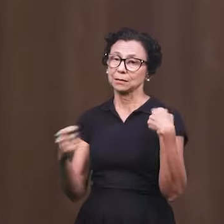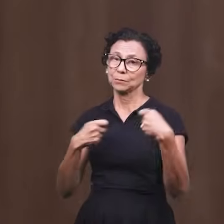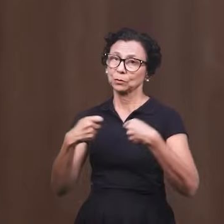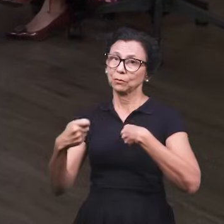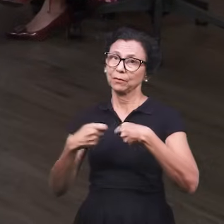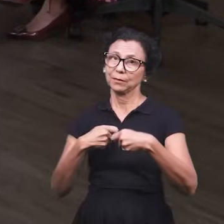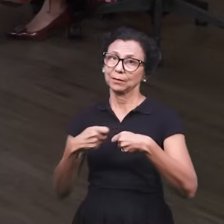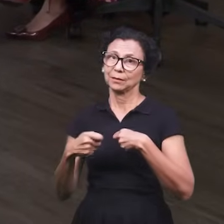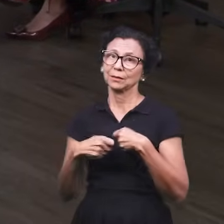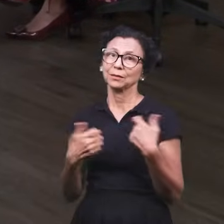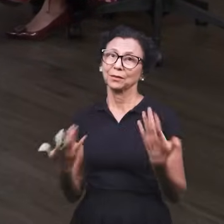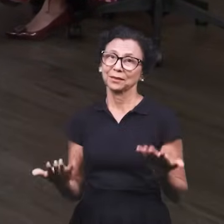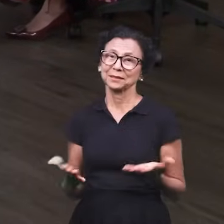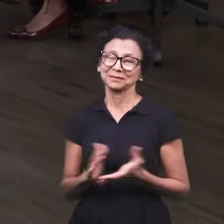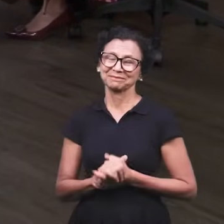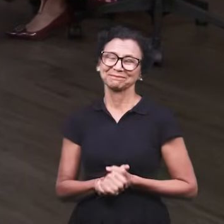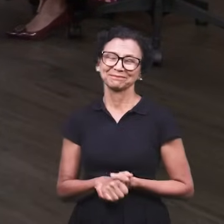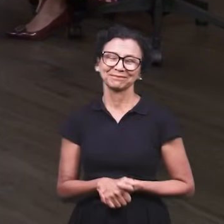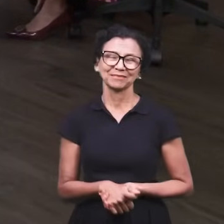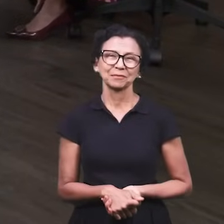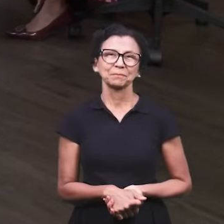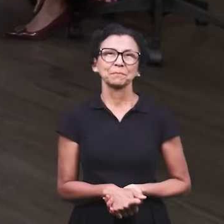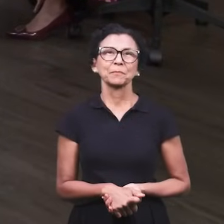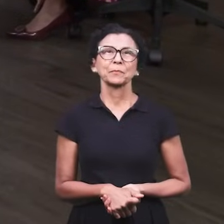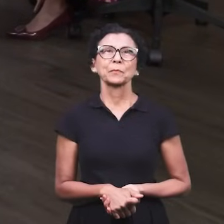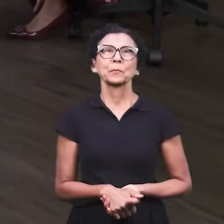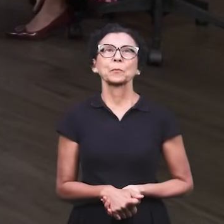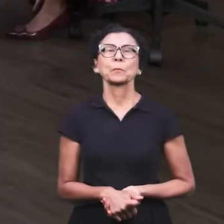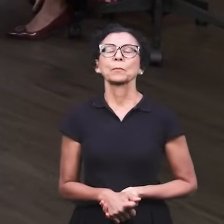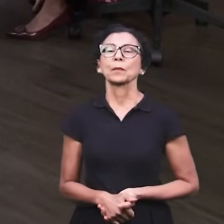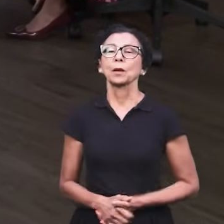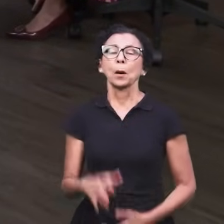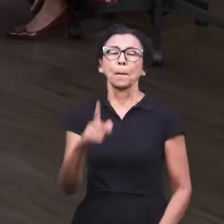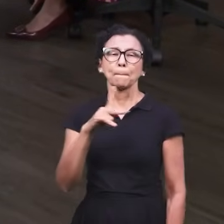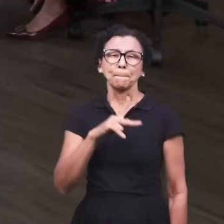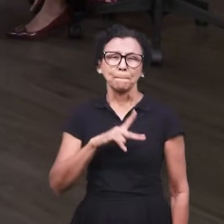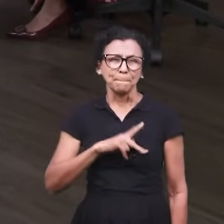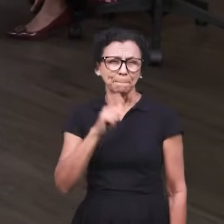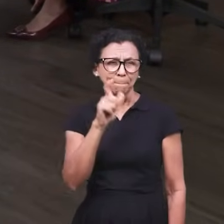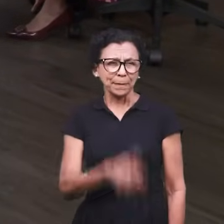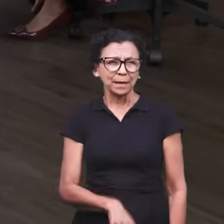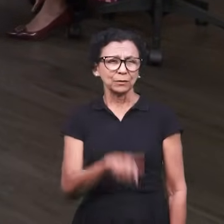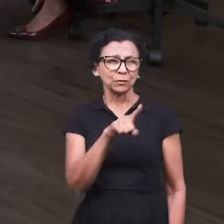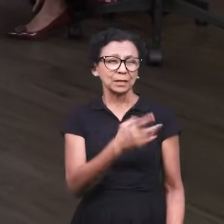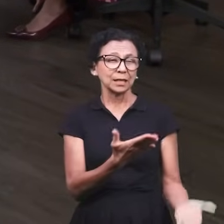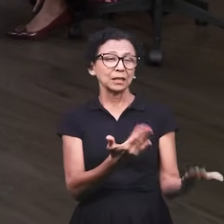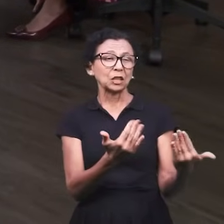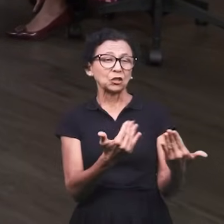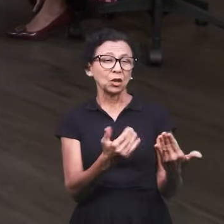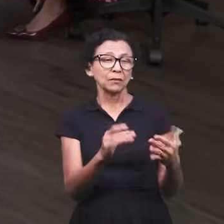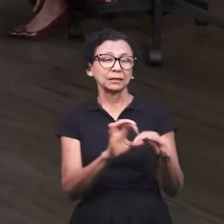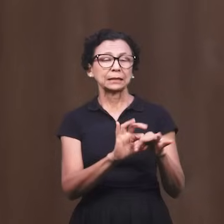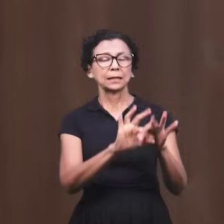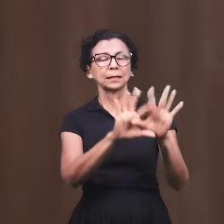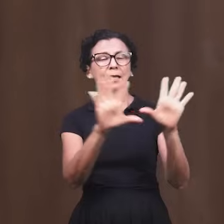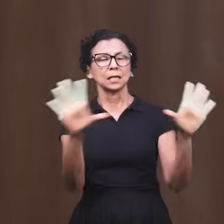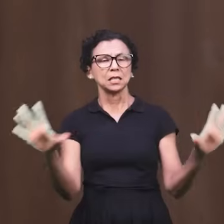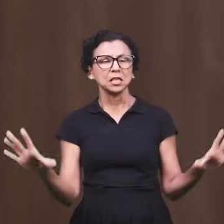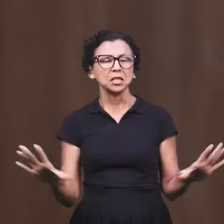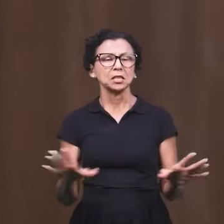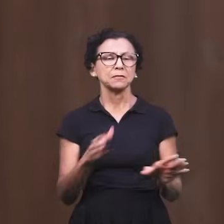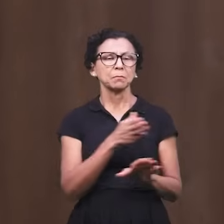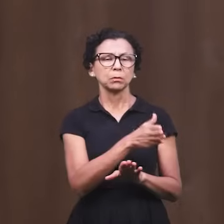mim, a vontade dele é que vai prevalecer. Pedro, quando você era mais novo, você cingia você mesmo, andar por onde você queria.